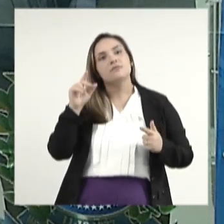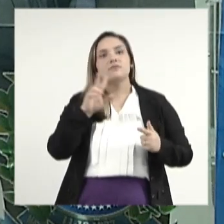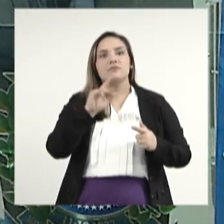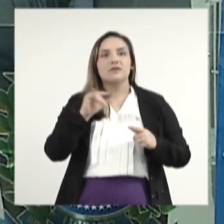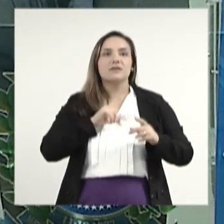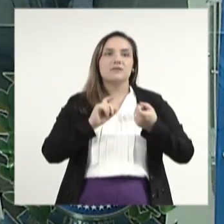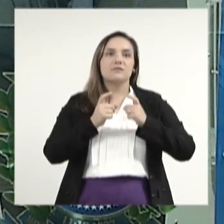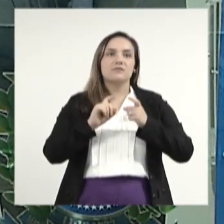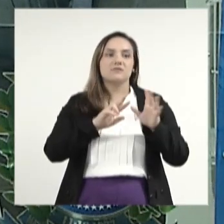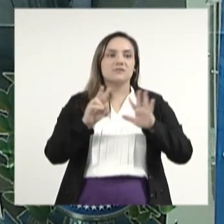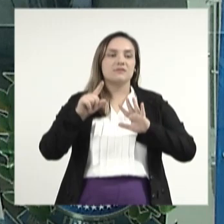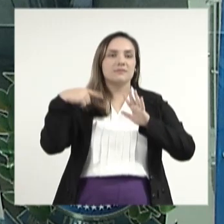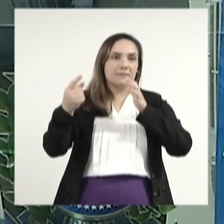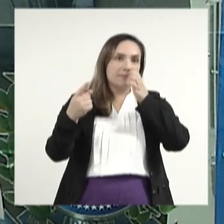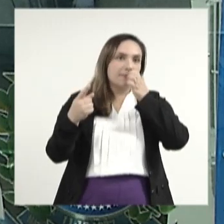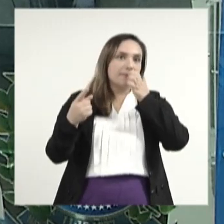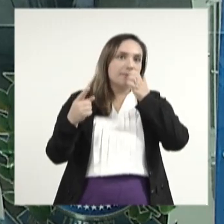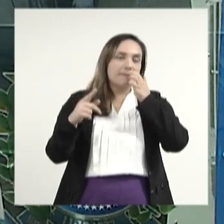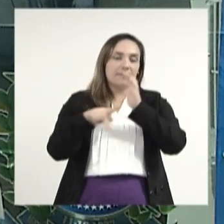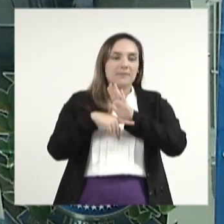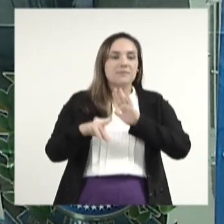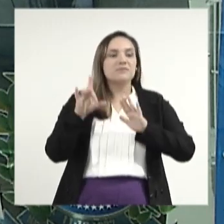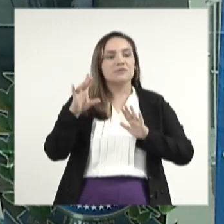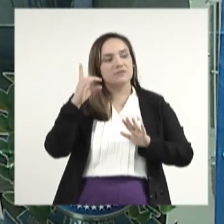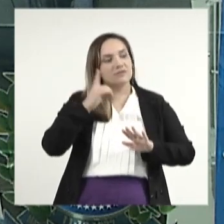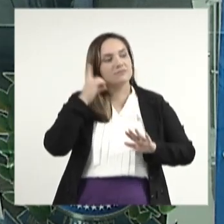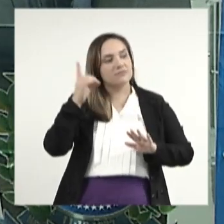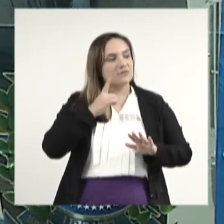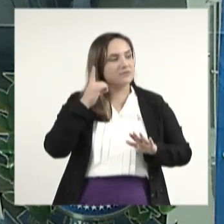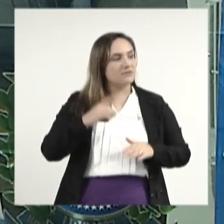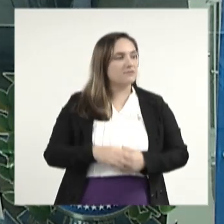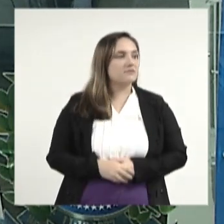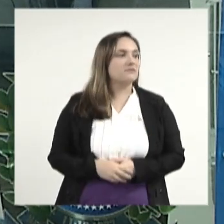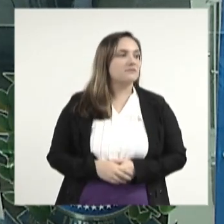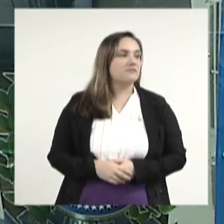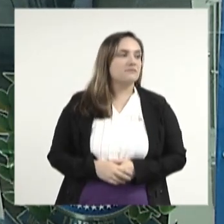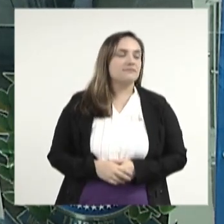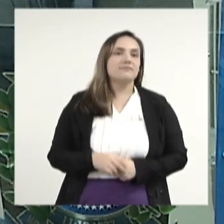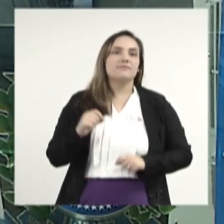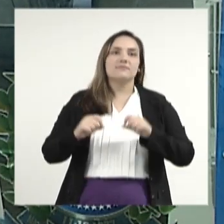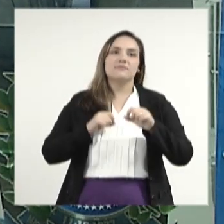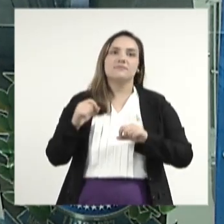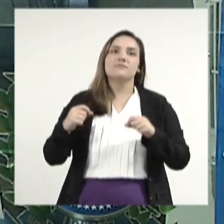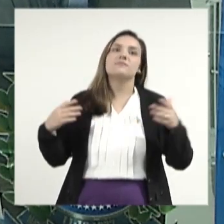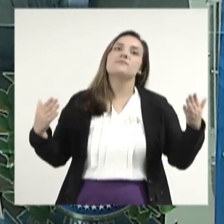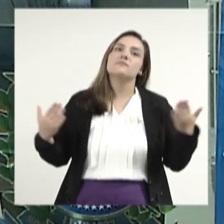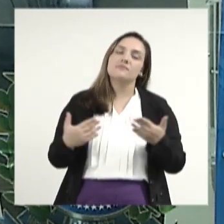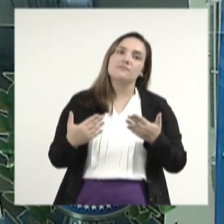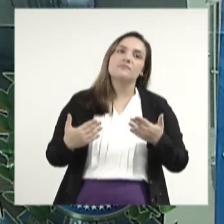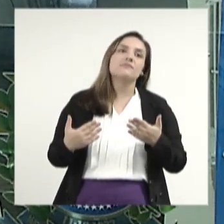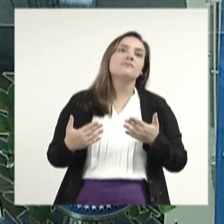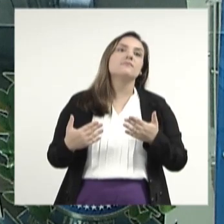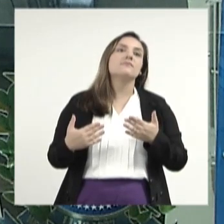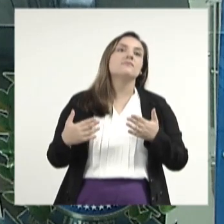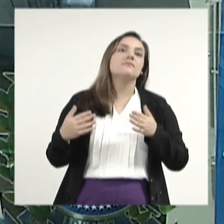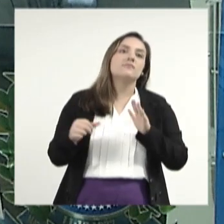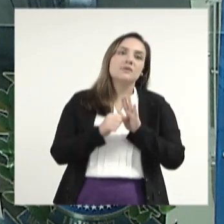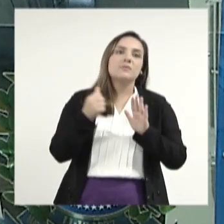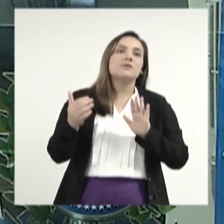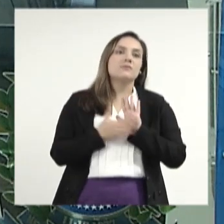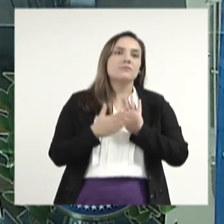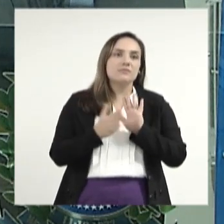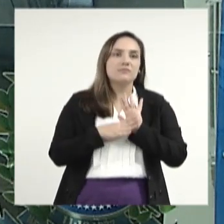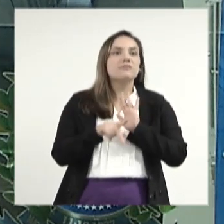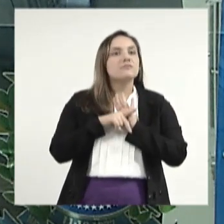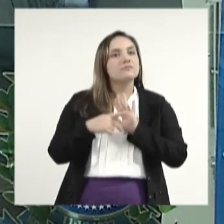deve acontecer na semana que vem, exclusiva para os deputados estaduais, em que o governo deve apresentar as primeiras propostas